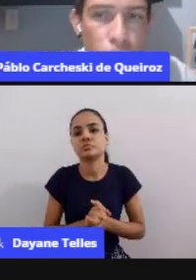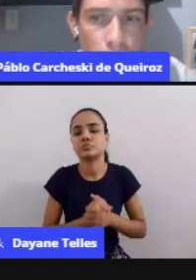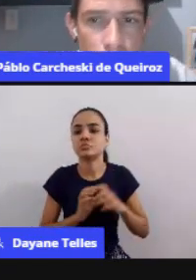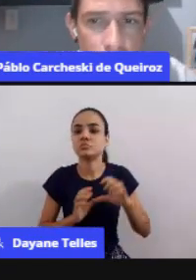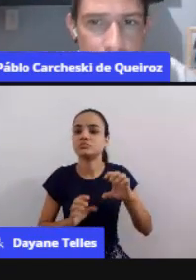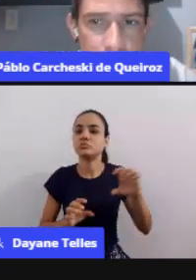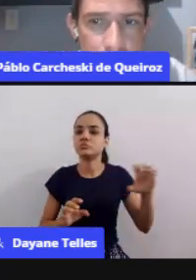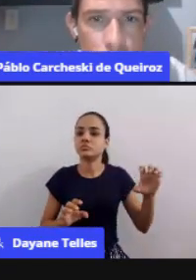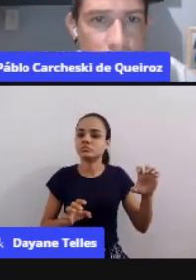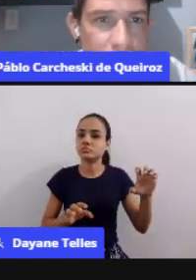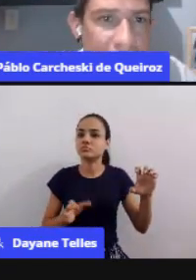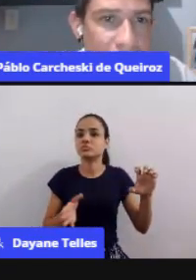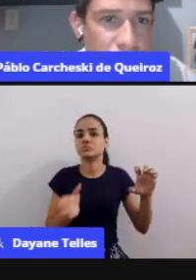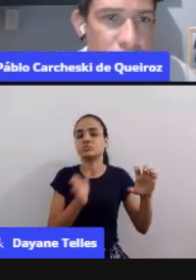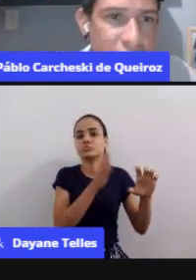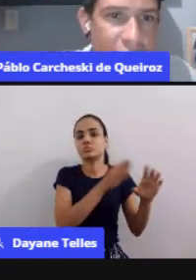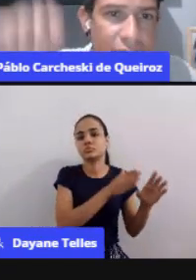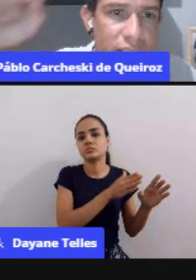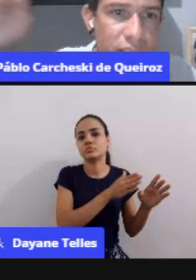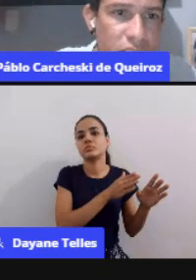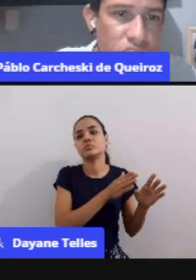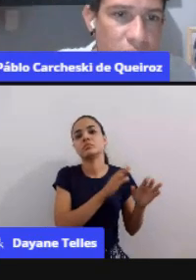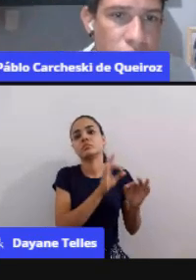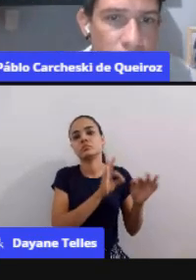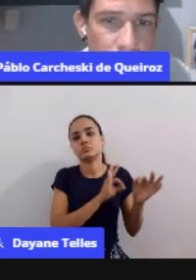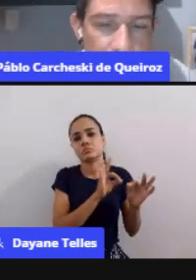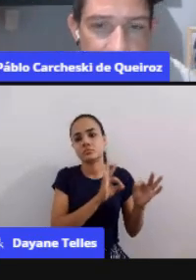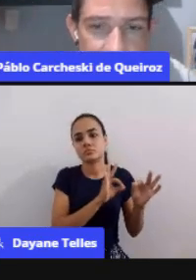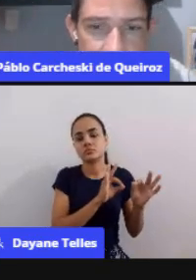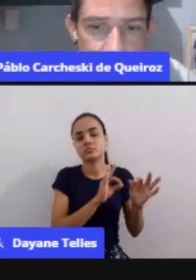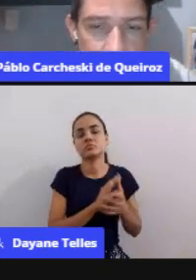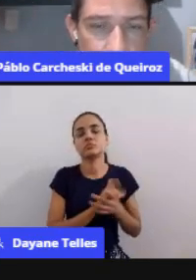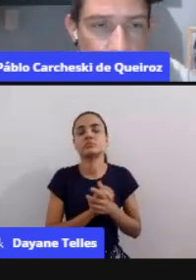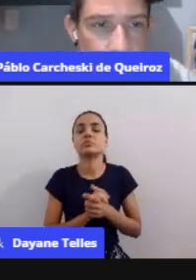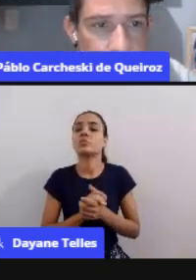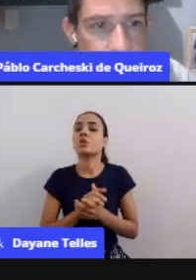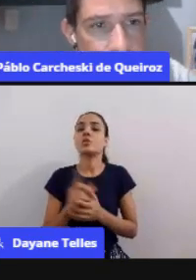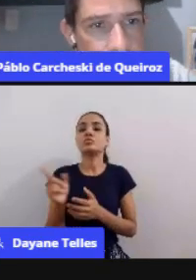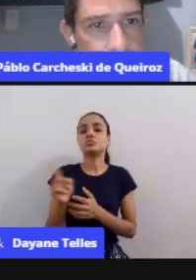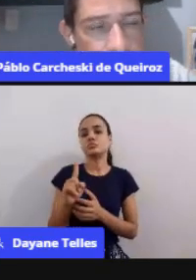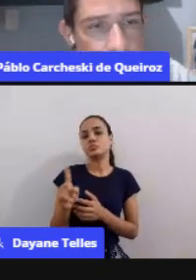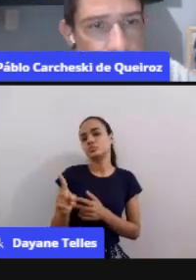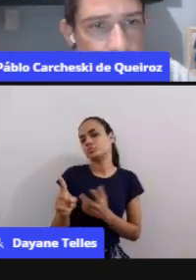não muito comum, né? Igual aquele gráfico escada, né, que a gente acabou fazendo lá